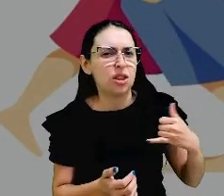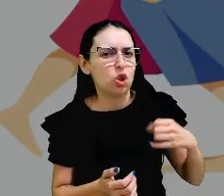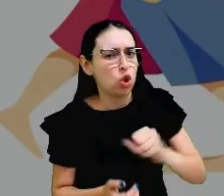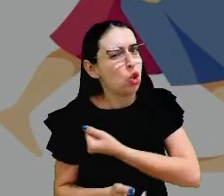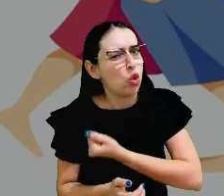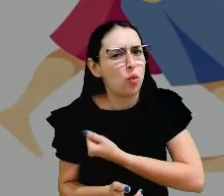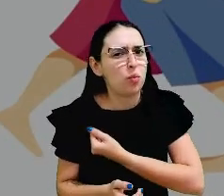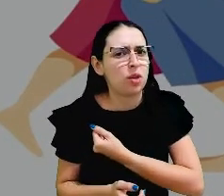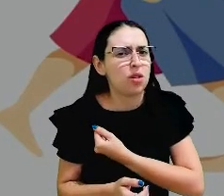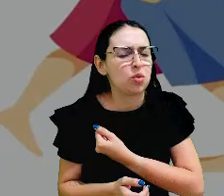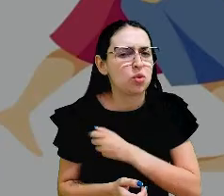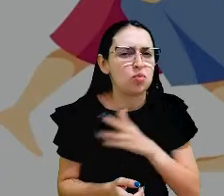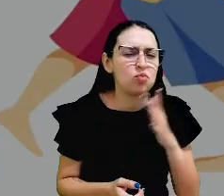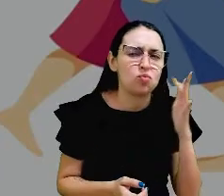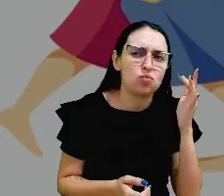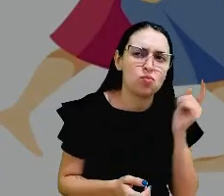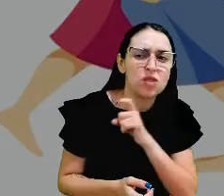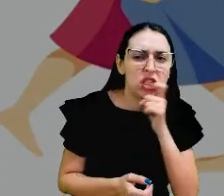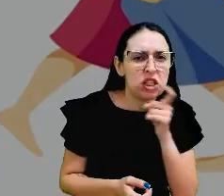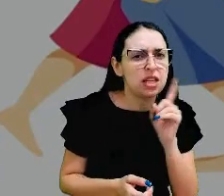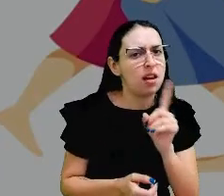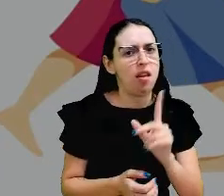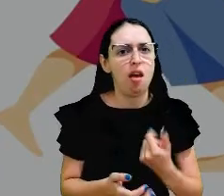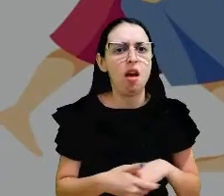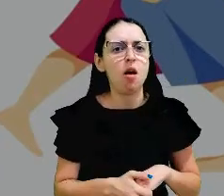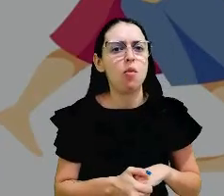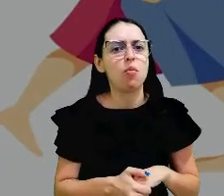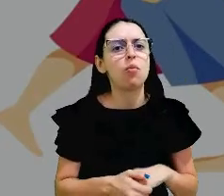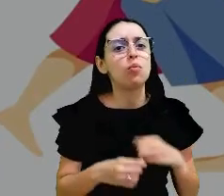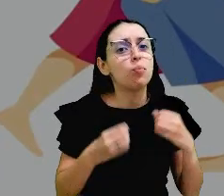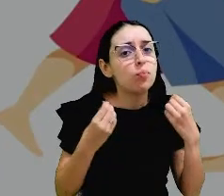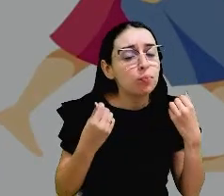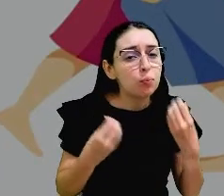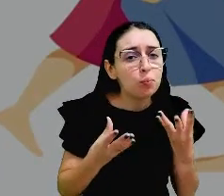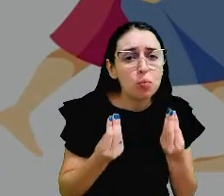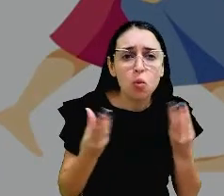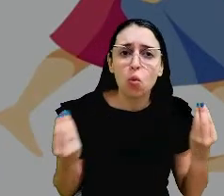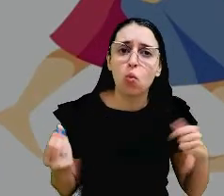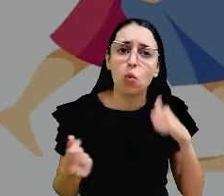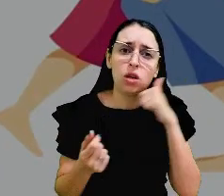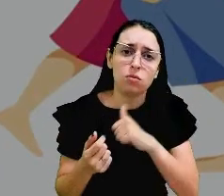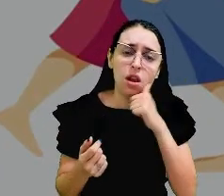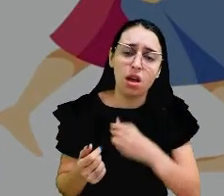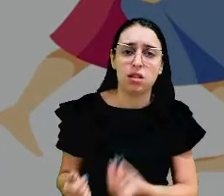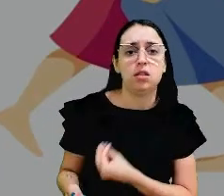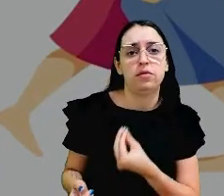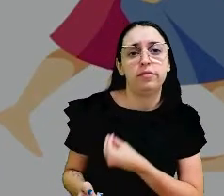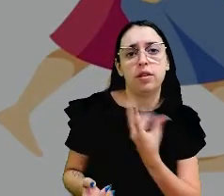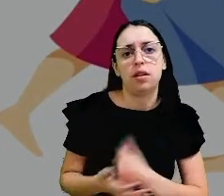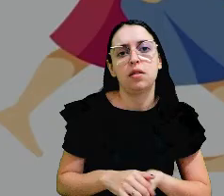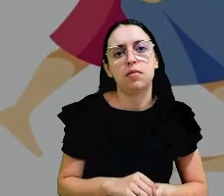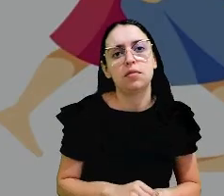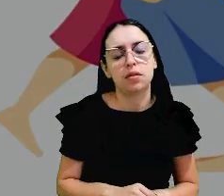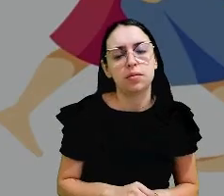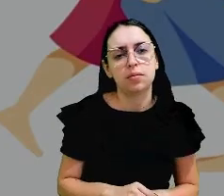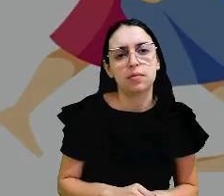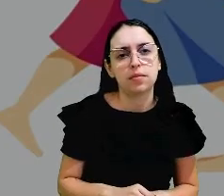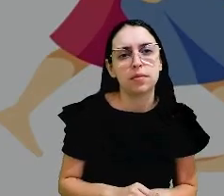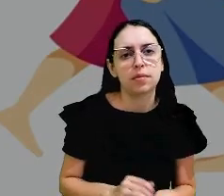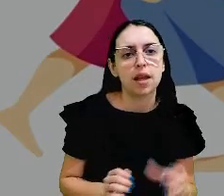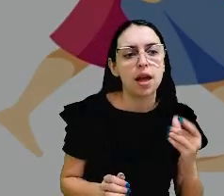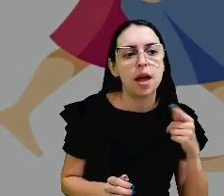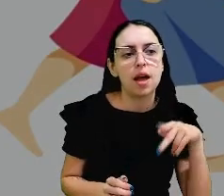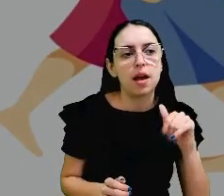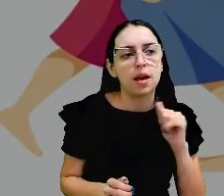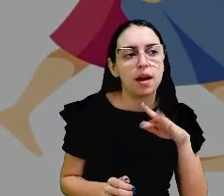ilusões, elas são realmente uma situação de muitas mulheres no Brasil, né? A Carla Reiter, também trazendo um pouquinho